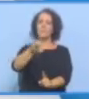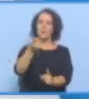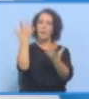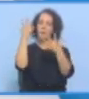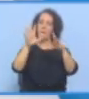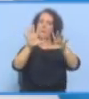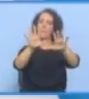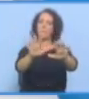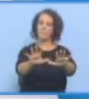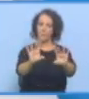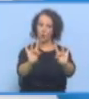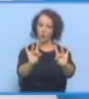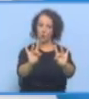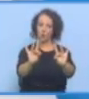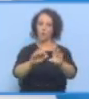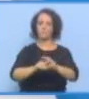ele.